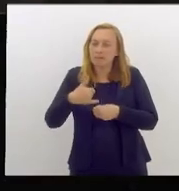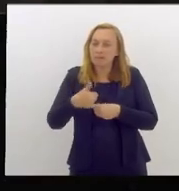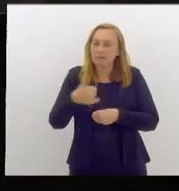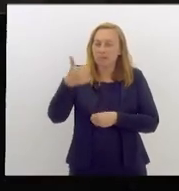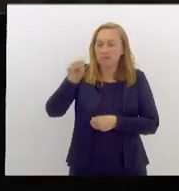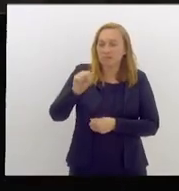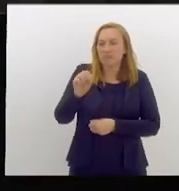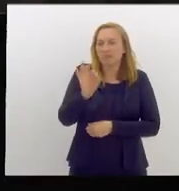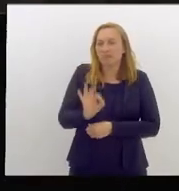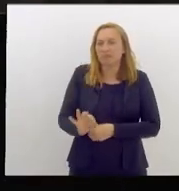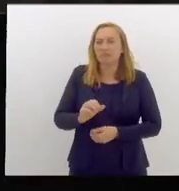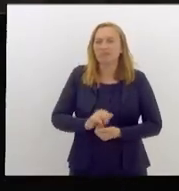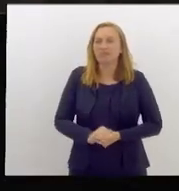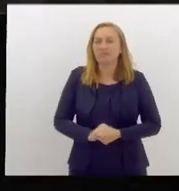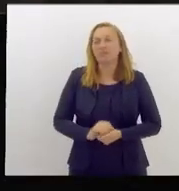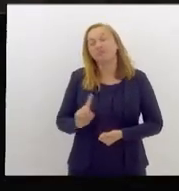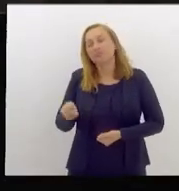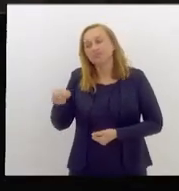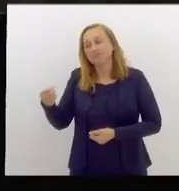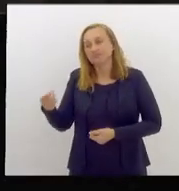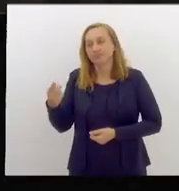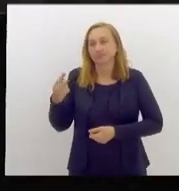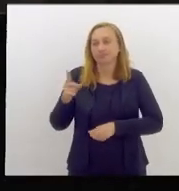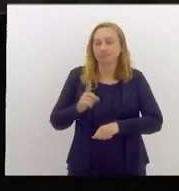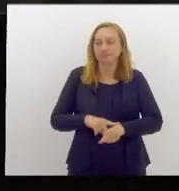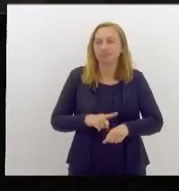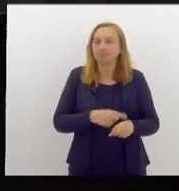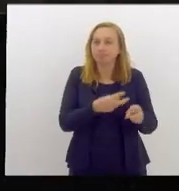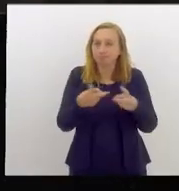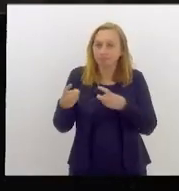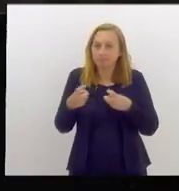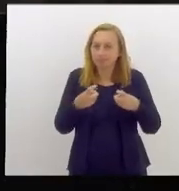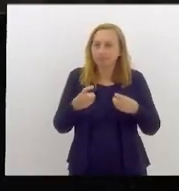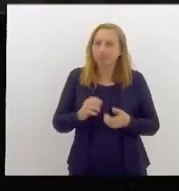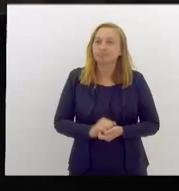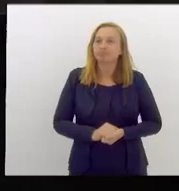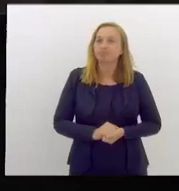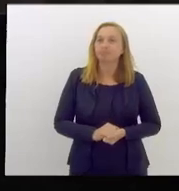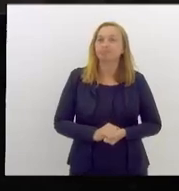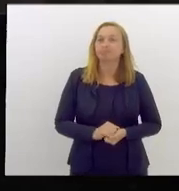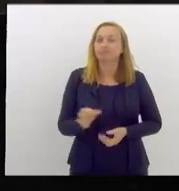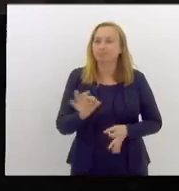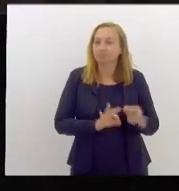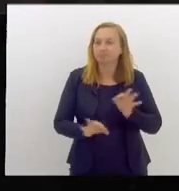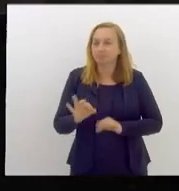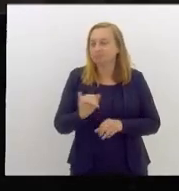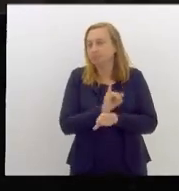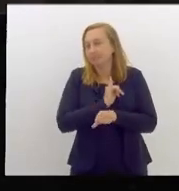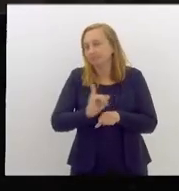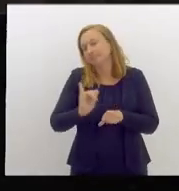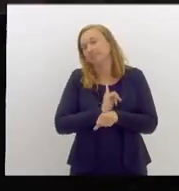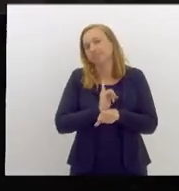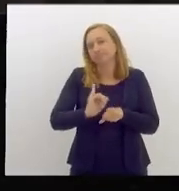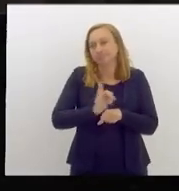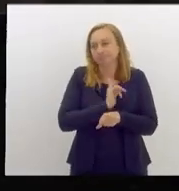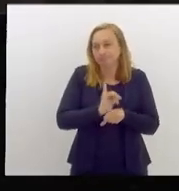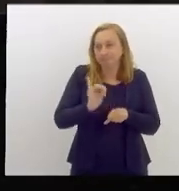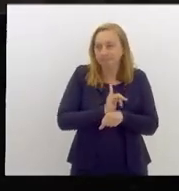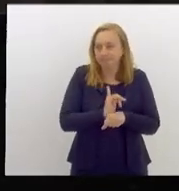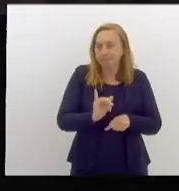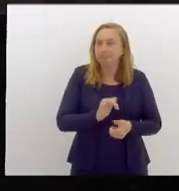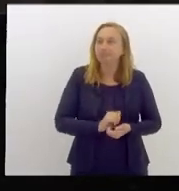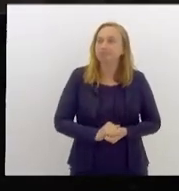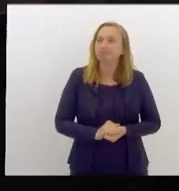18% por outro lado a gente observa né ainda que se tem um plano estratégico ainda